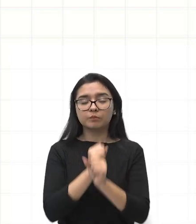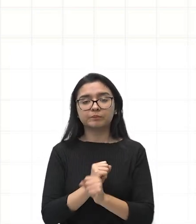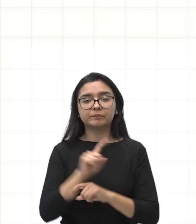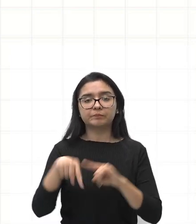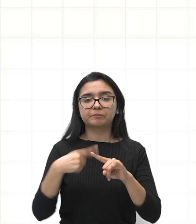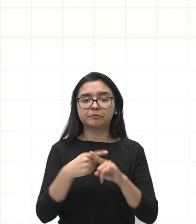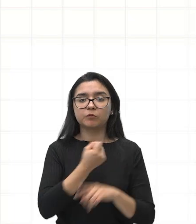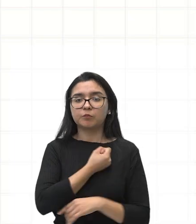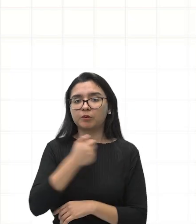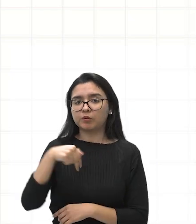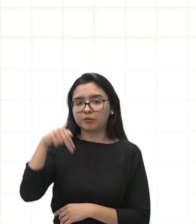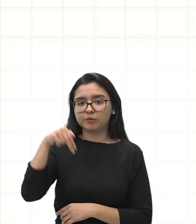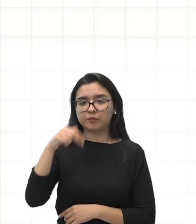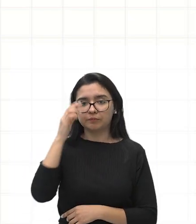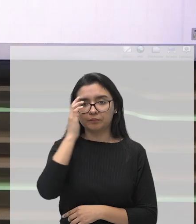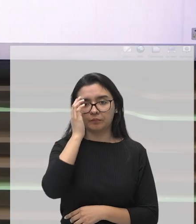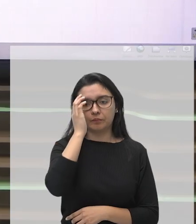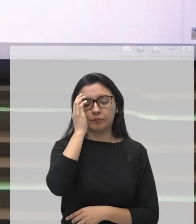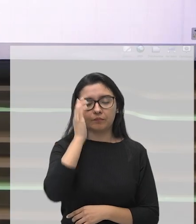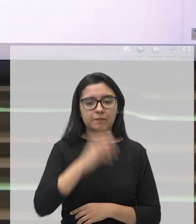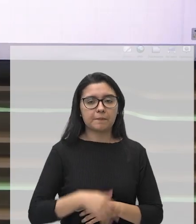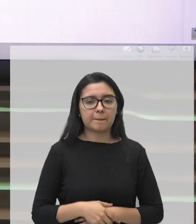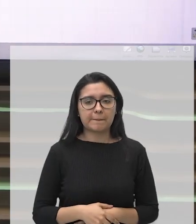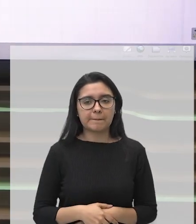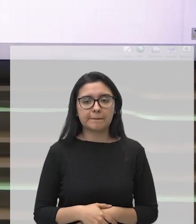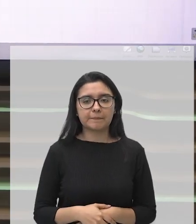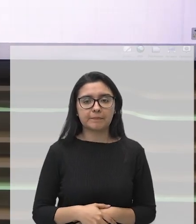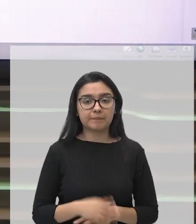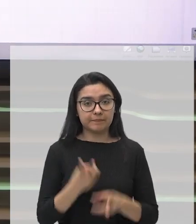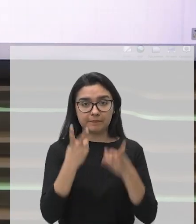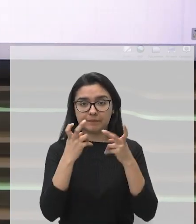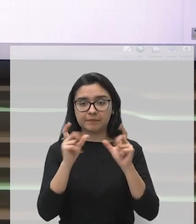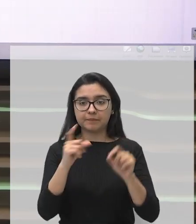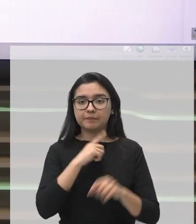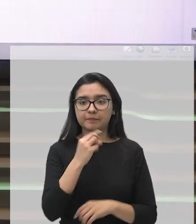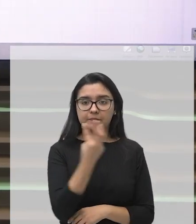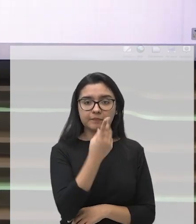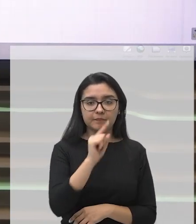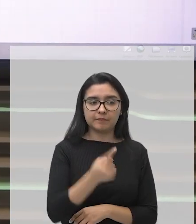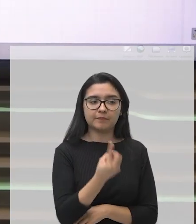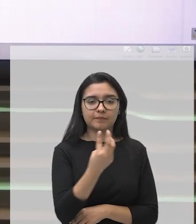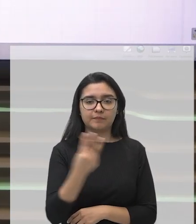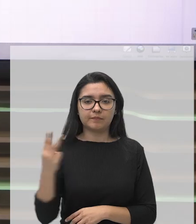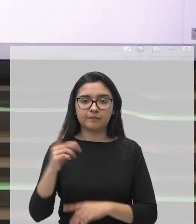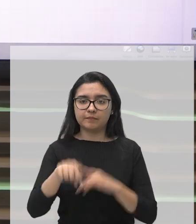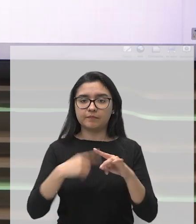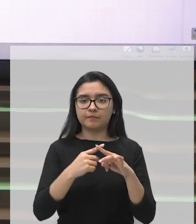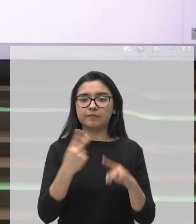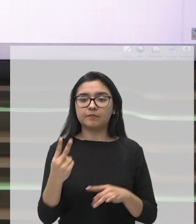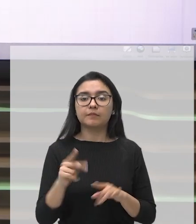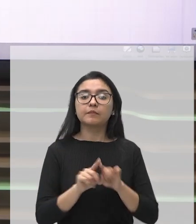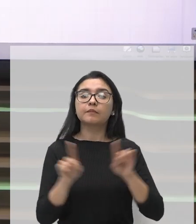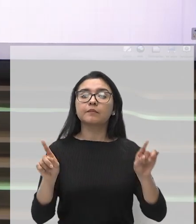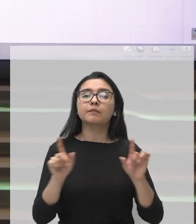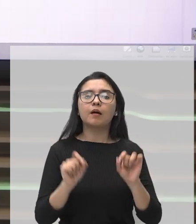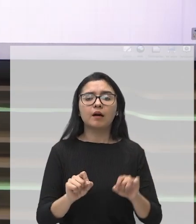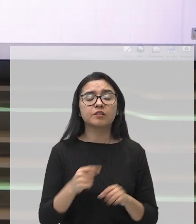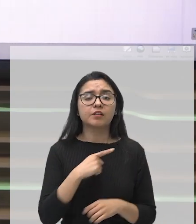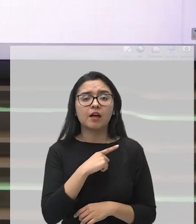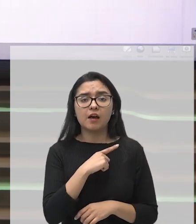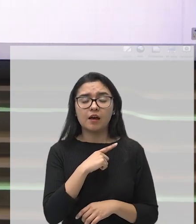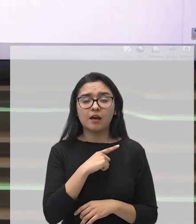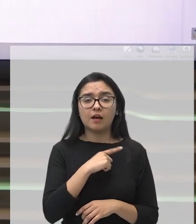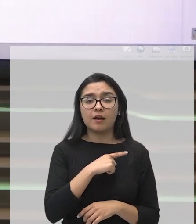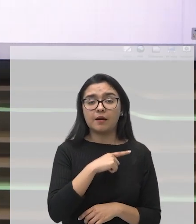legal? Olha só, olha o que nós temos aqui, ó, 3,33 vezes 2. Aí, na multiplicação, desconsidere a vírgula